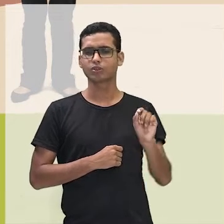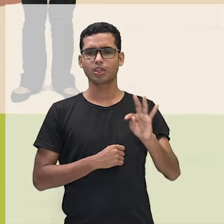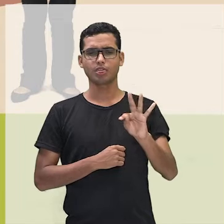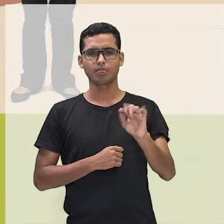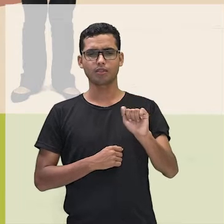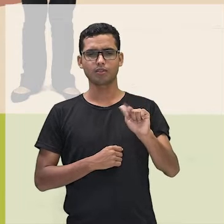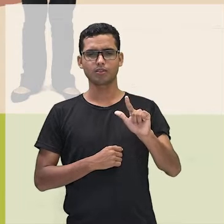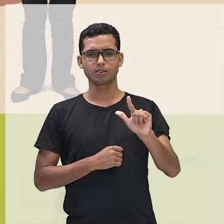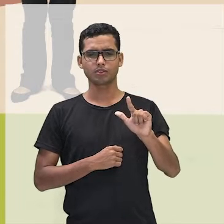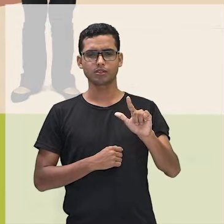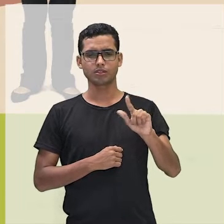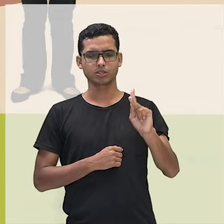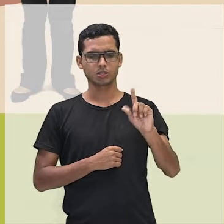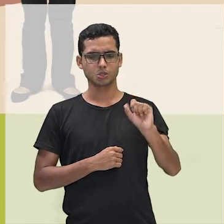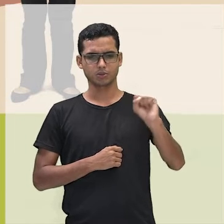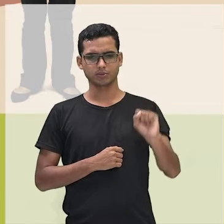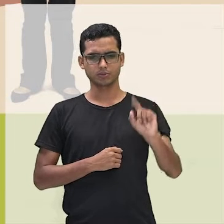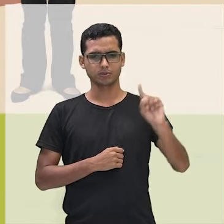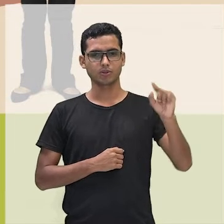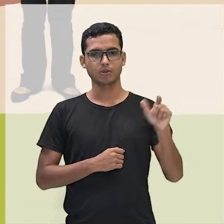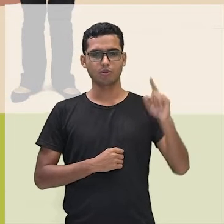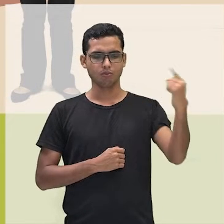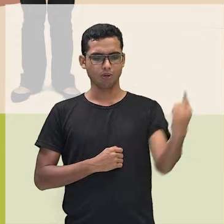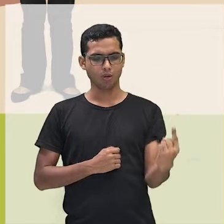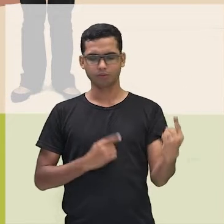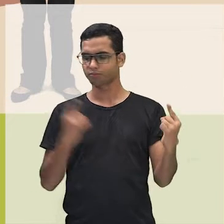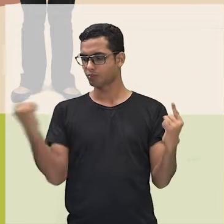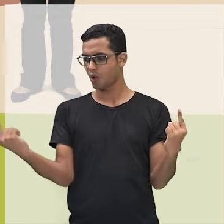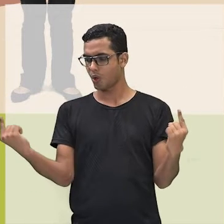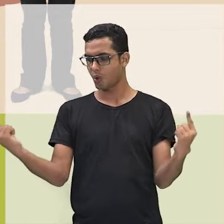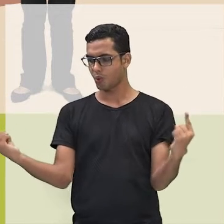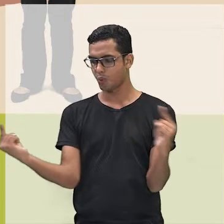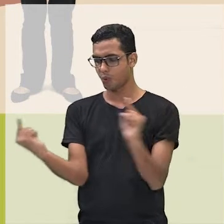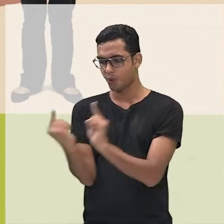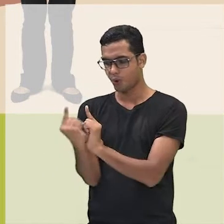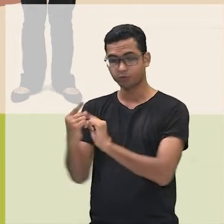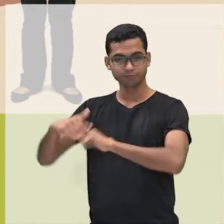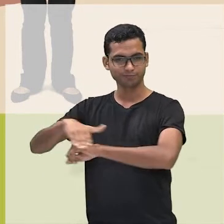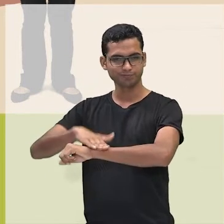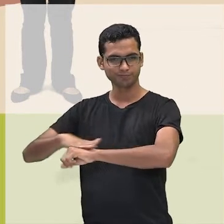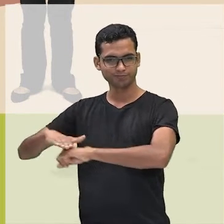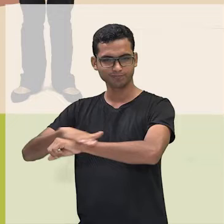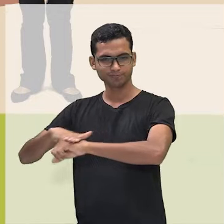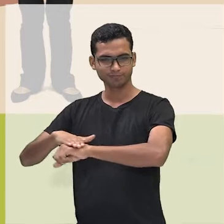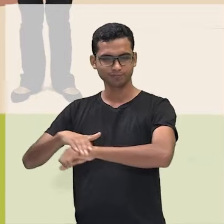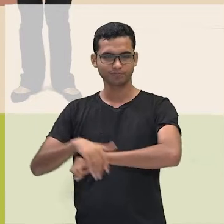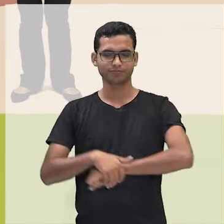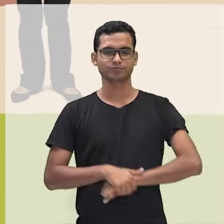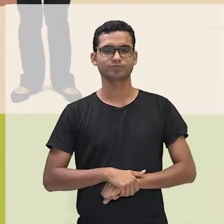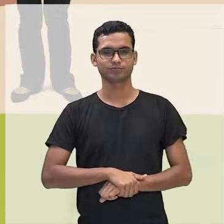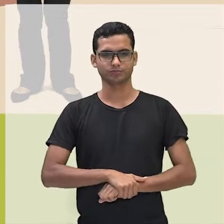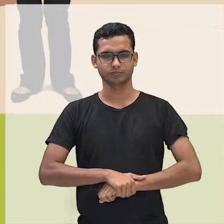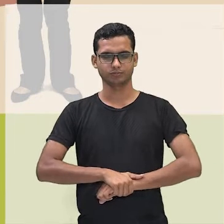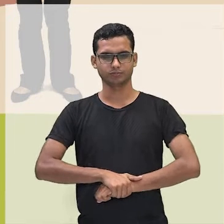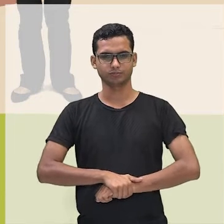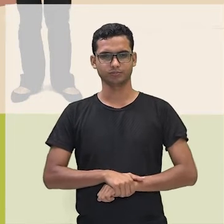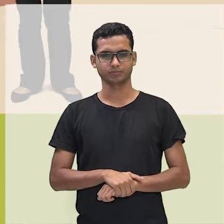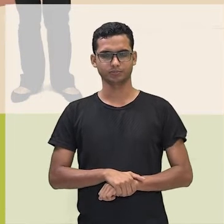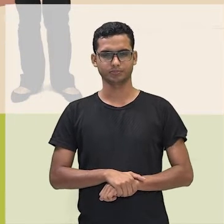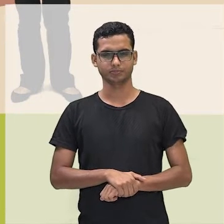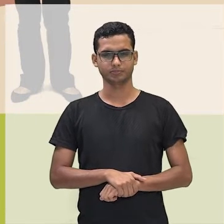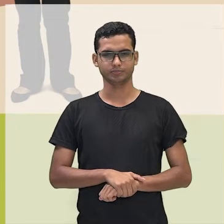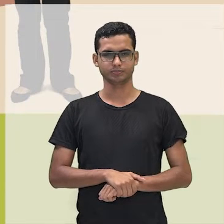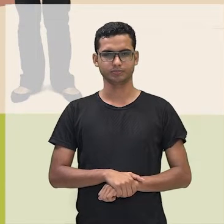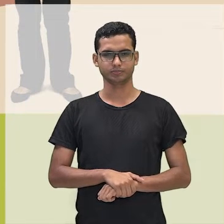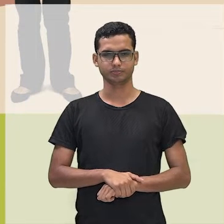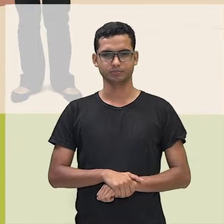talks. Conversa. Conversa com quem? Com a Victoria. Talks to her.